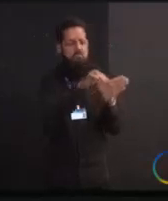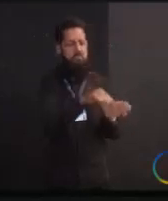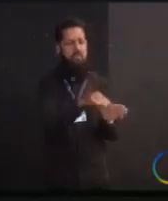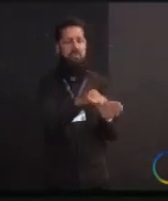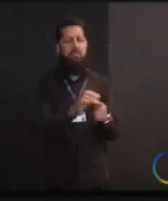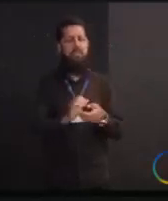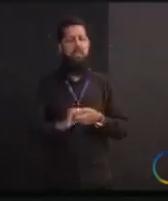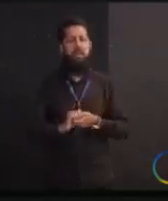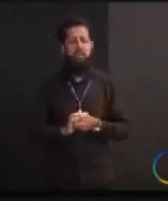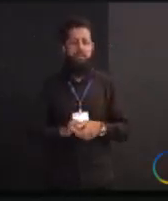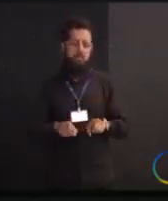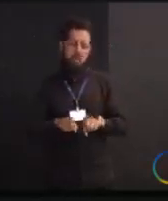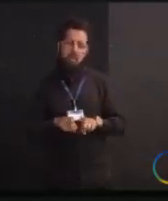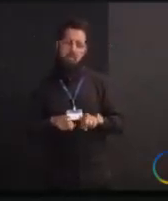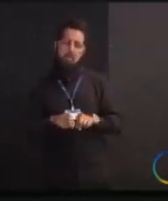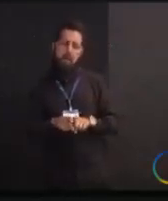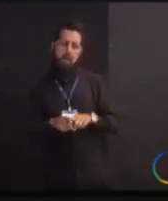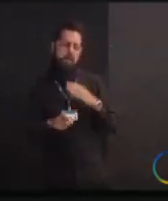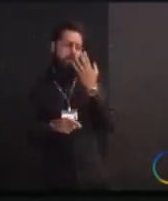general.